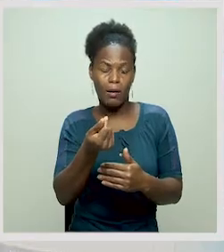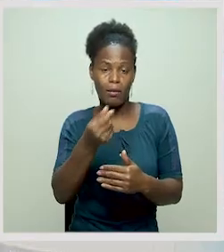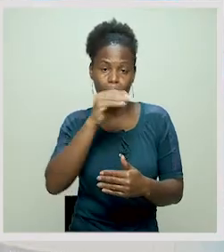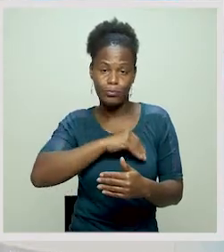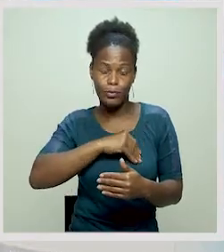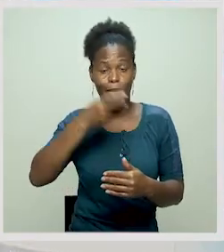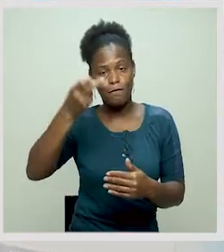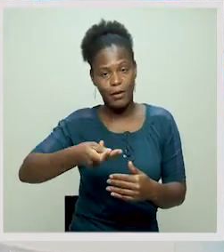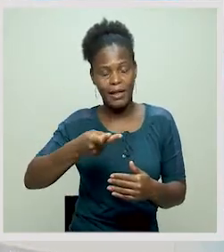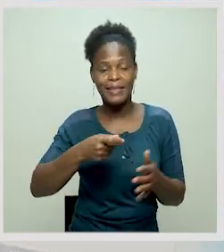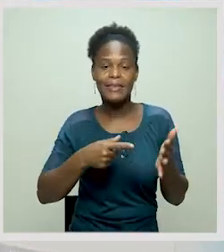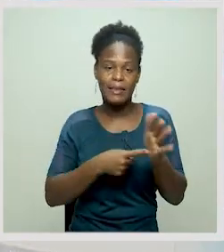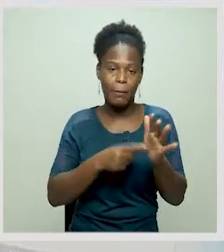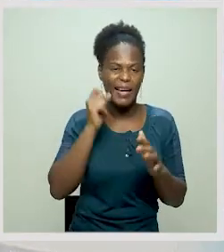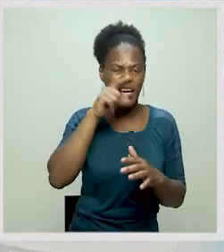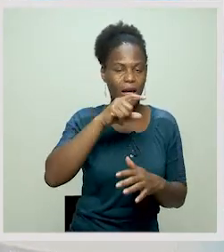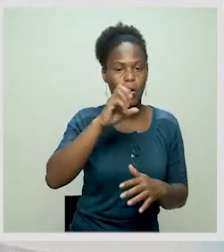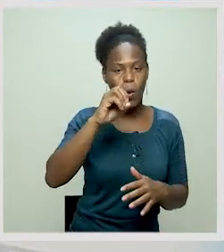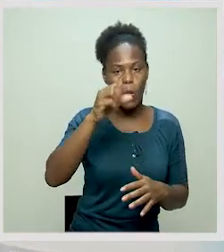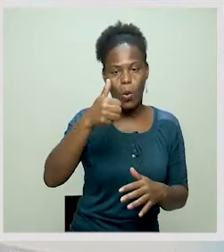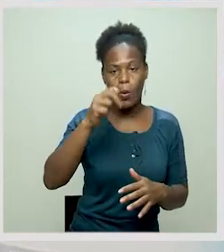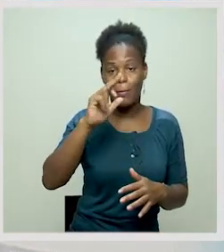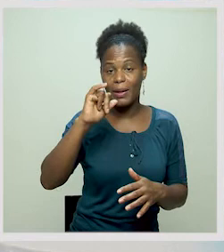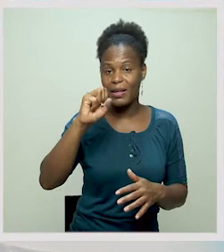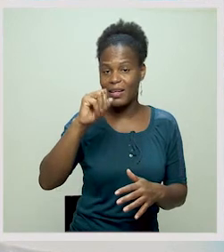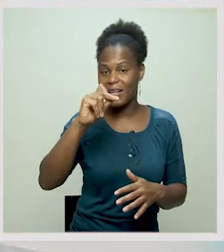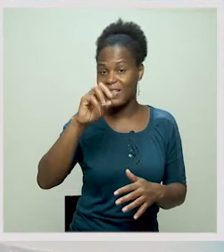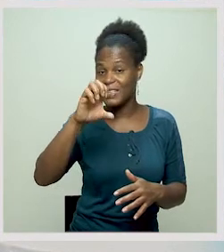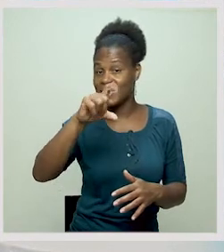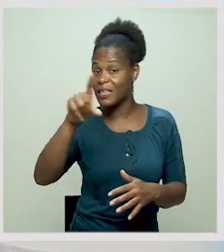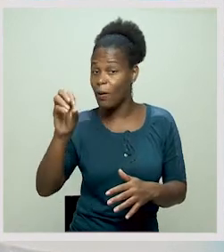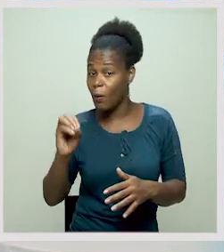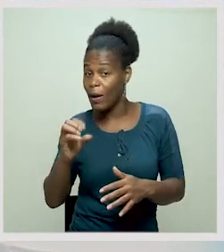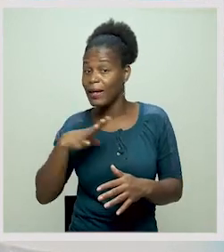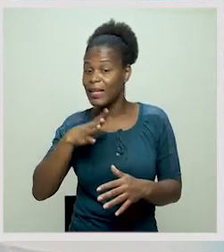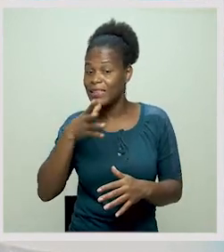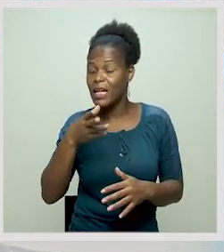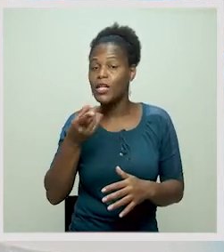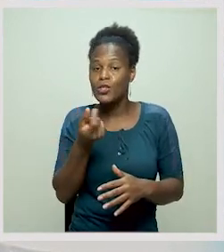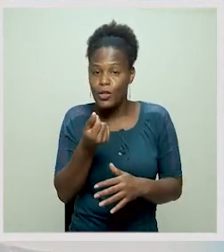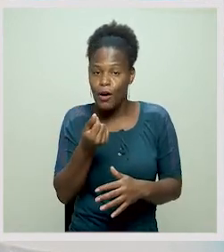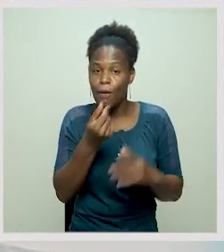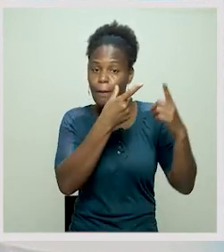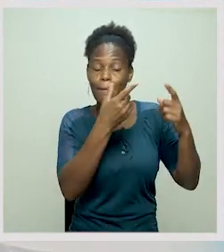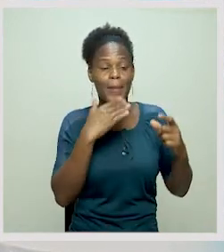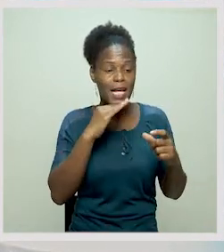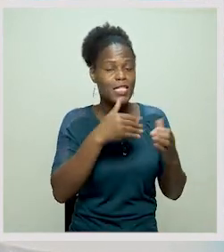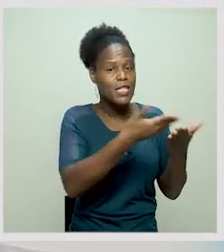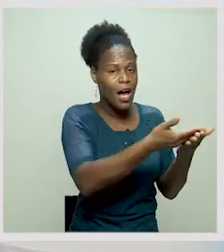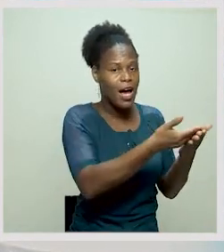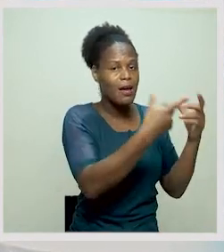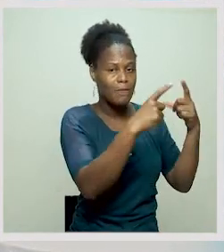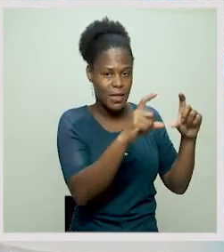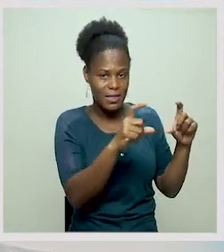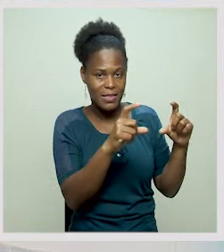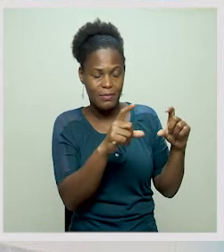seja, quem tem uma obrigação significa que emprestou dinheiro à empresa.